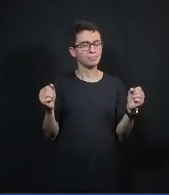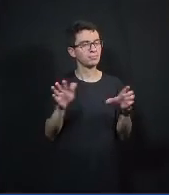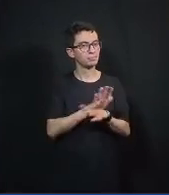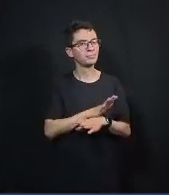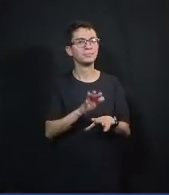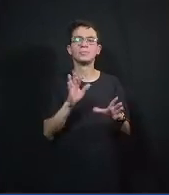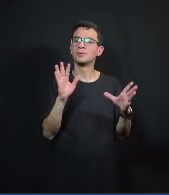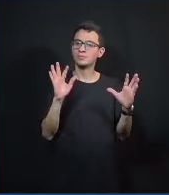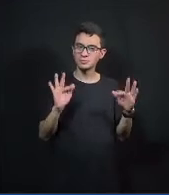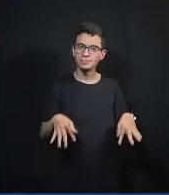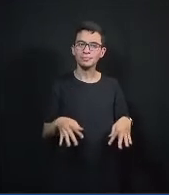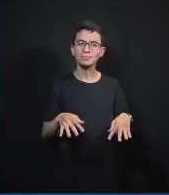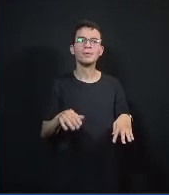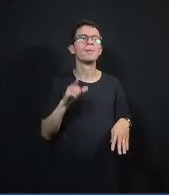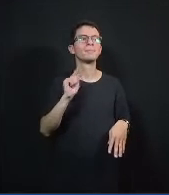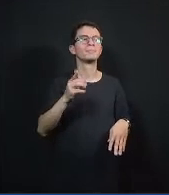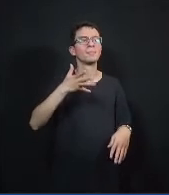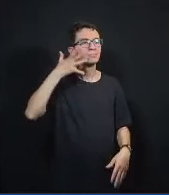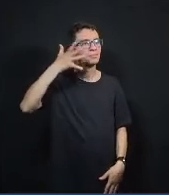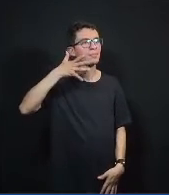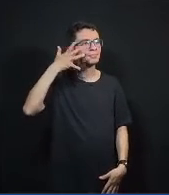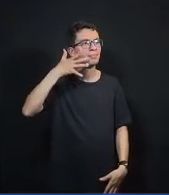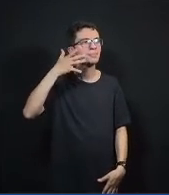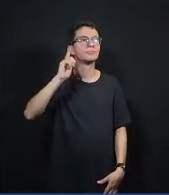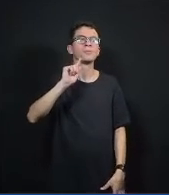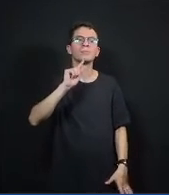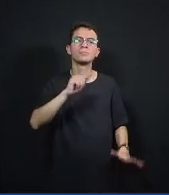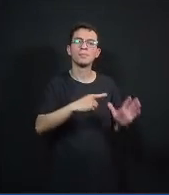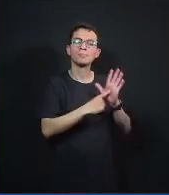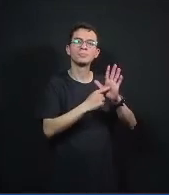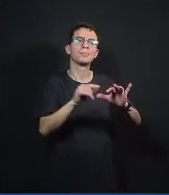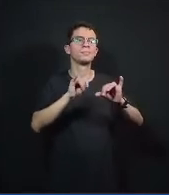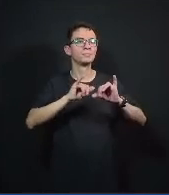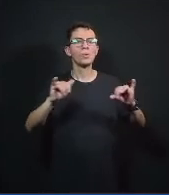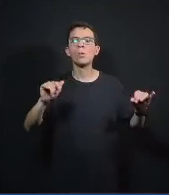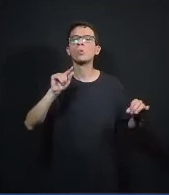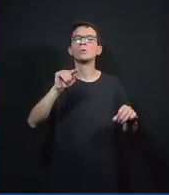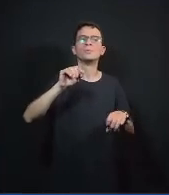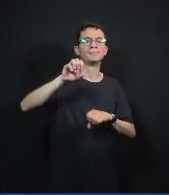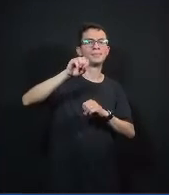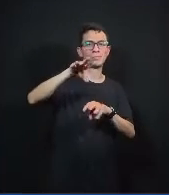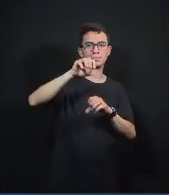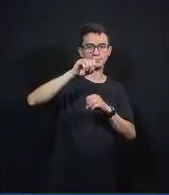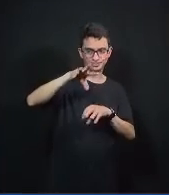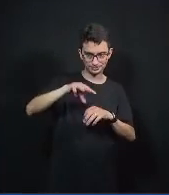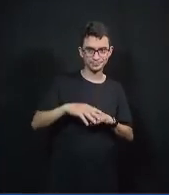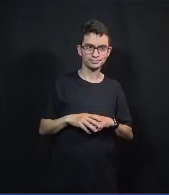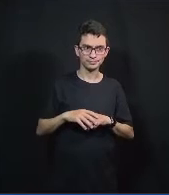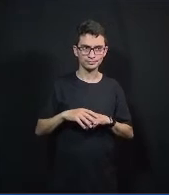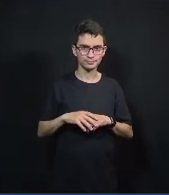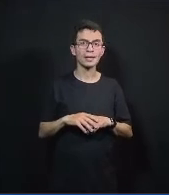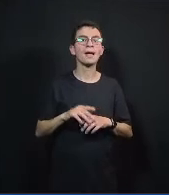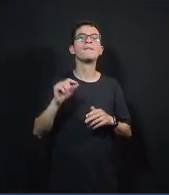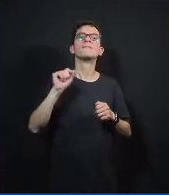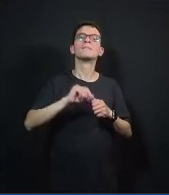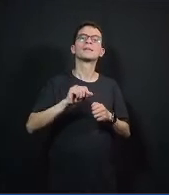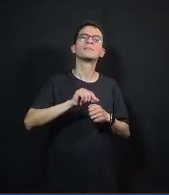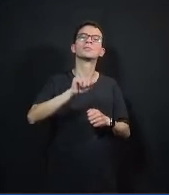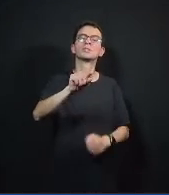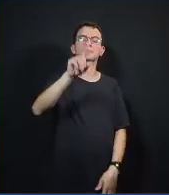esse espaço do Instituto Votorantim para transmitir a todos e a todas as seguintes orientações: exerça o seu direito de